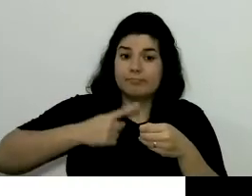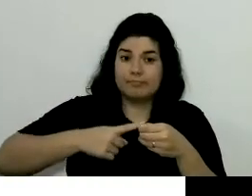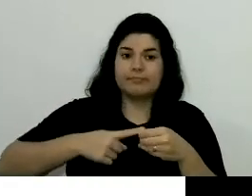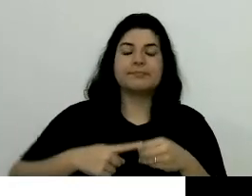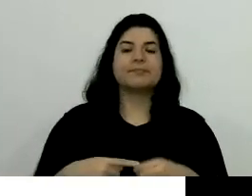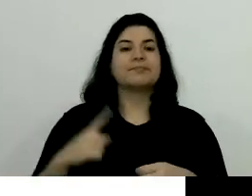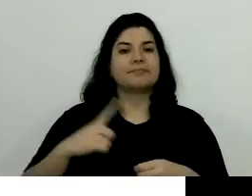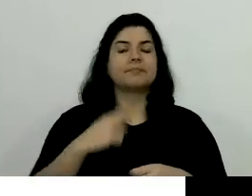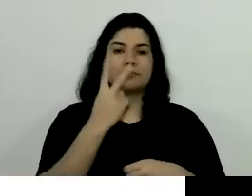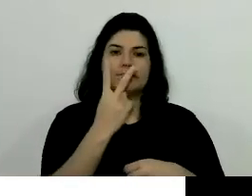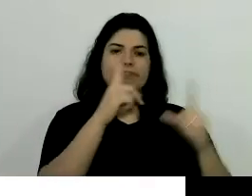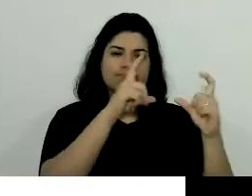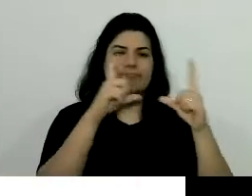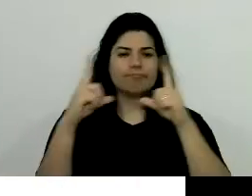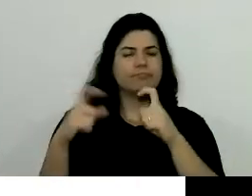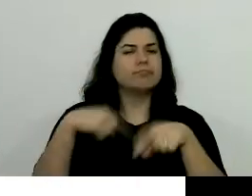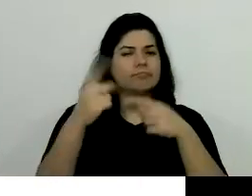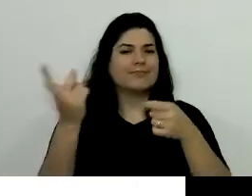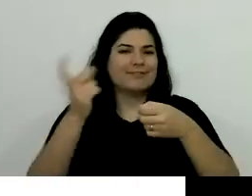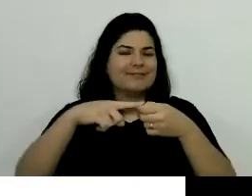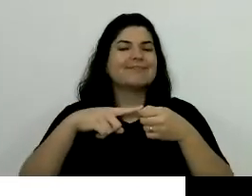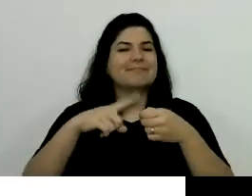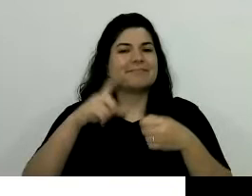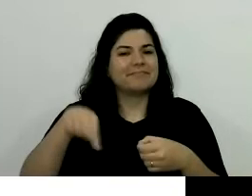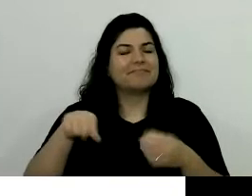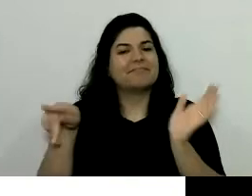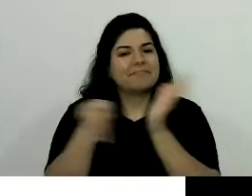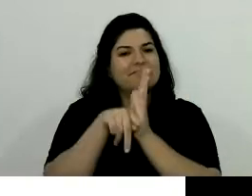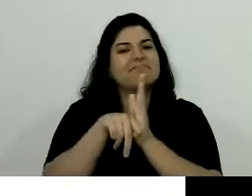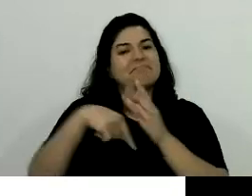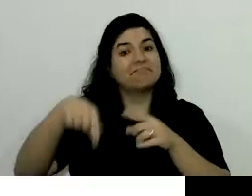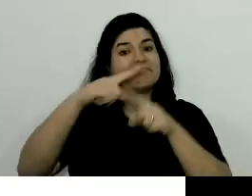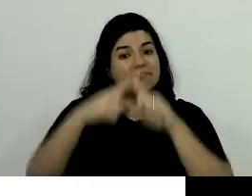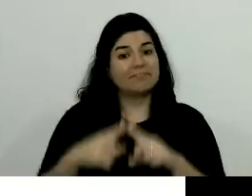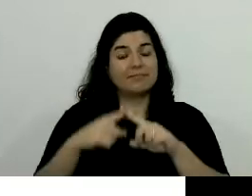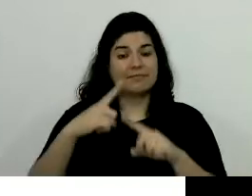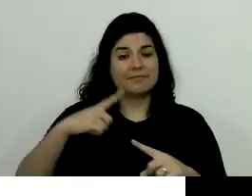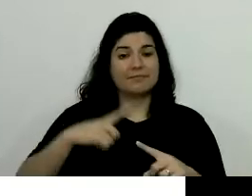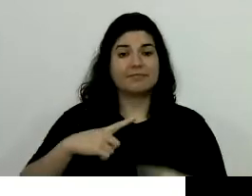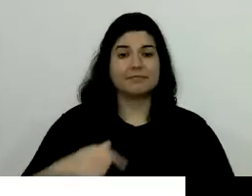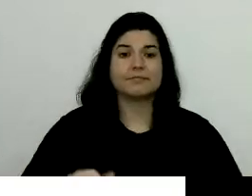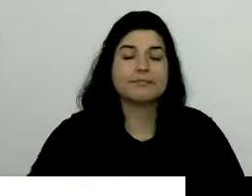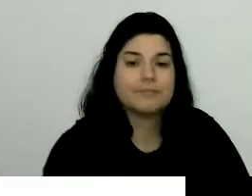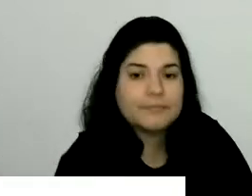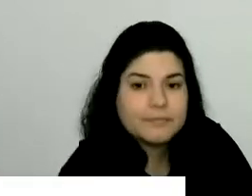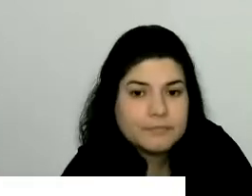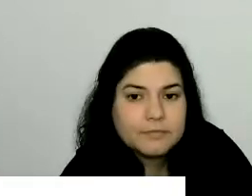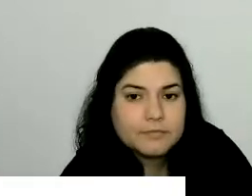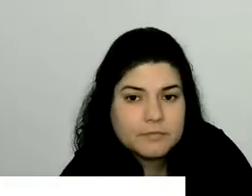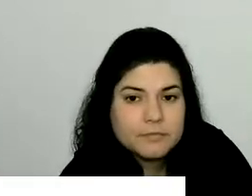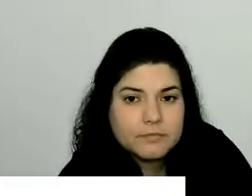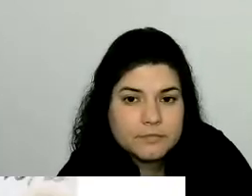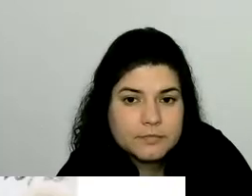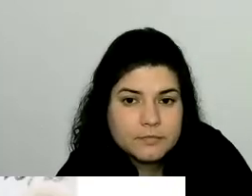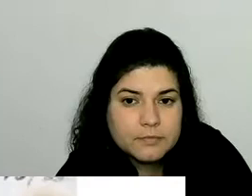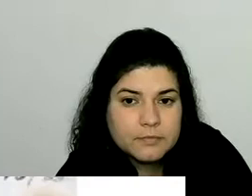duas imagens aqui que eu até depois retorno ela, porque ela é parte dos nossos desafios, né? Pátio da Sé. Mas o que foi